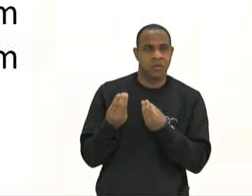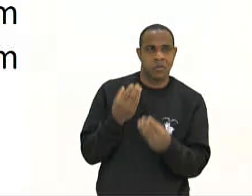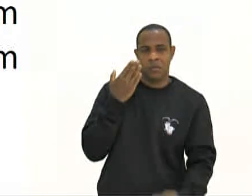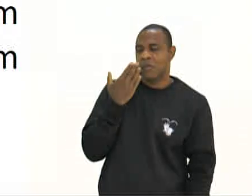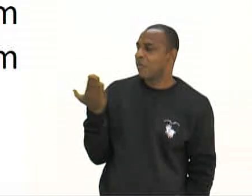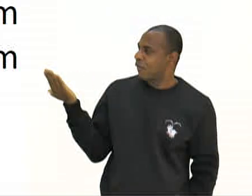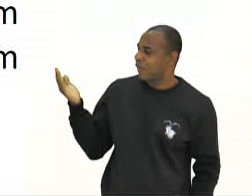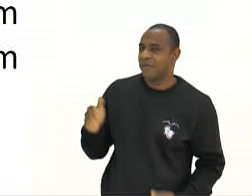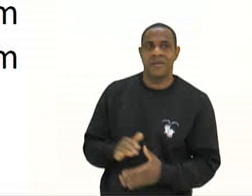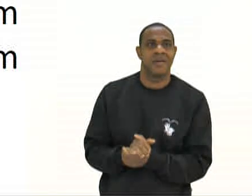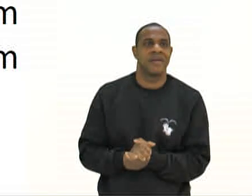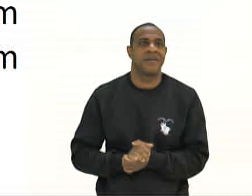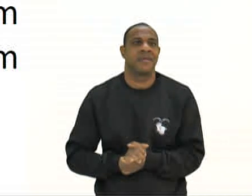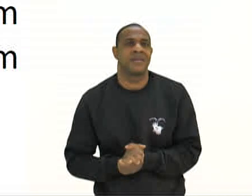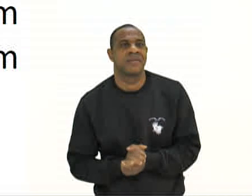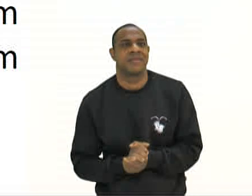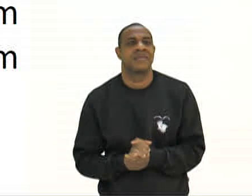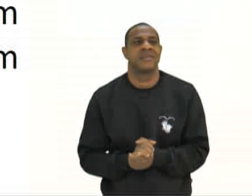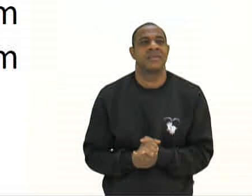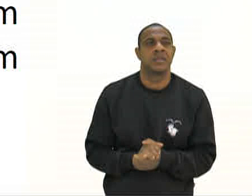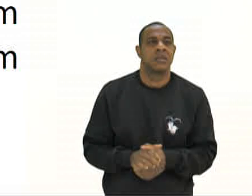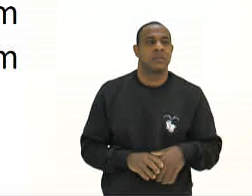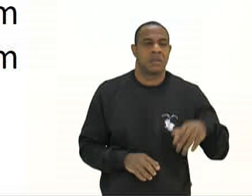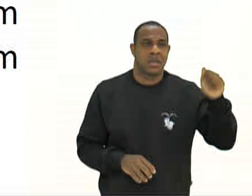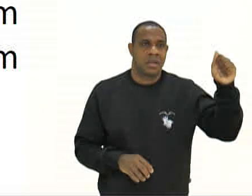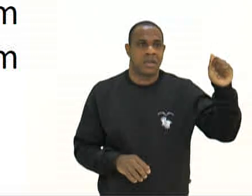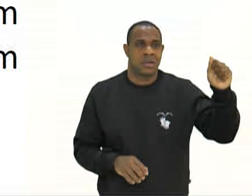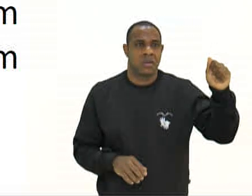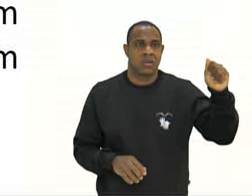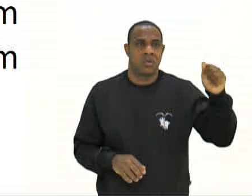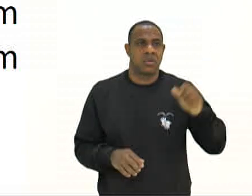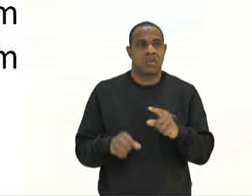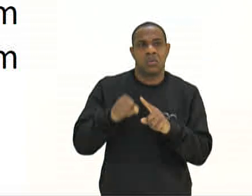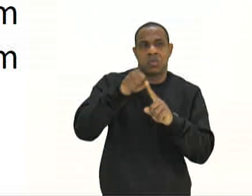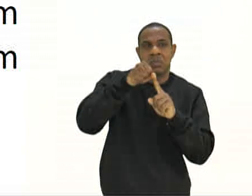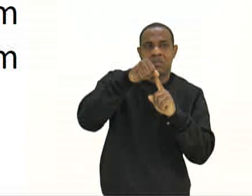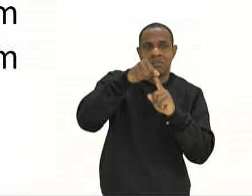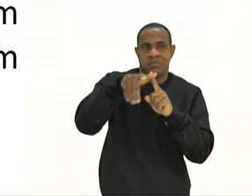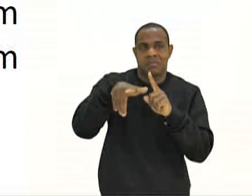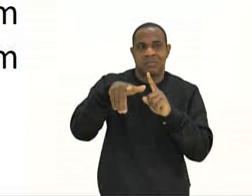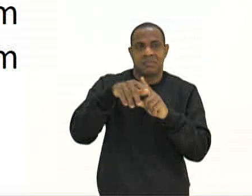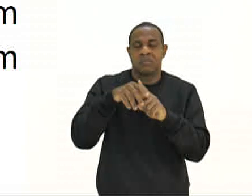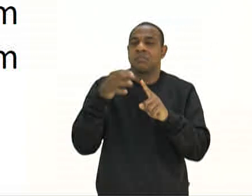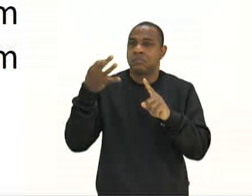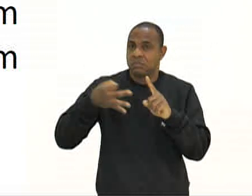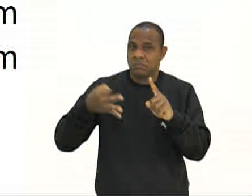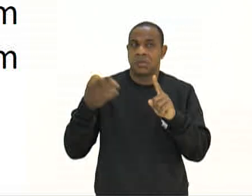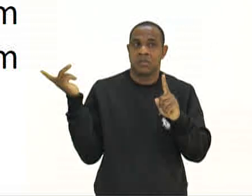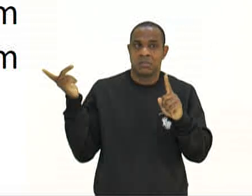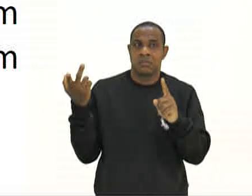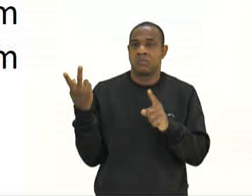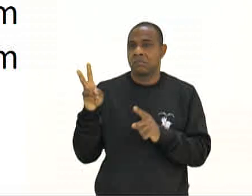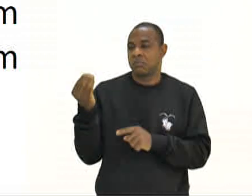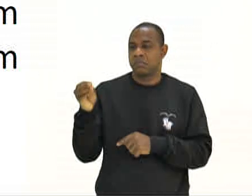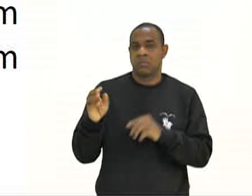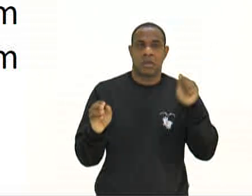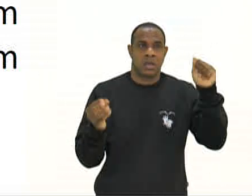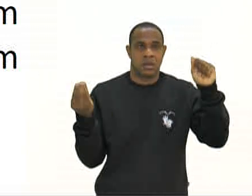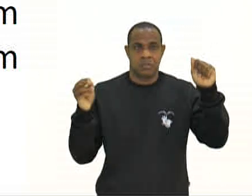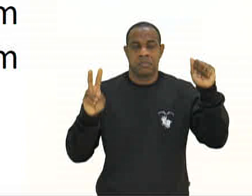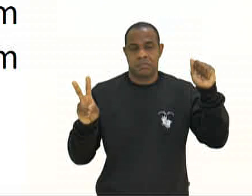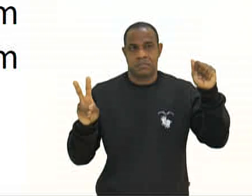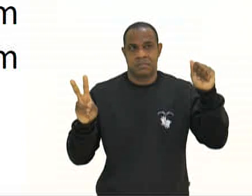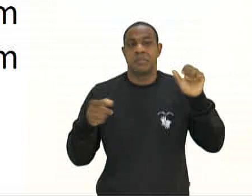propicia mais canais em uma mesma banda em relação ao sinal analógico. Perfeito, as próprias aulas Paraná